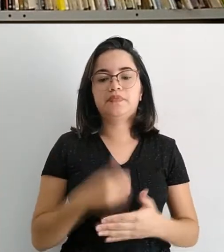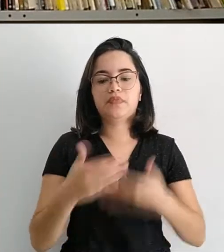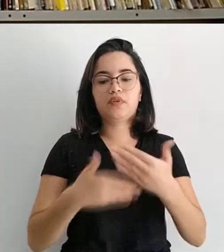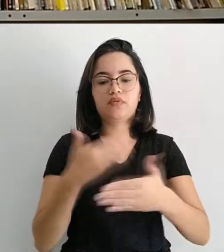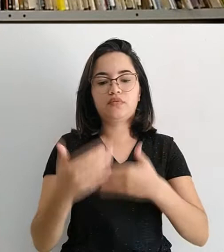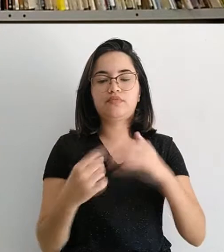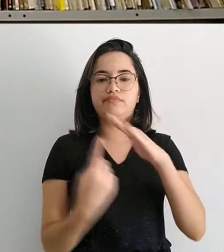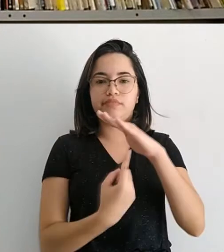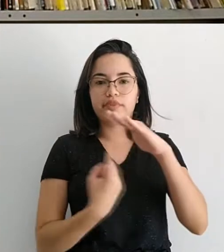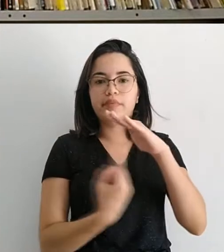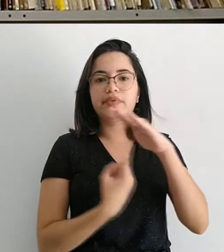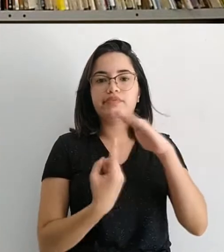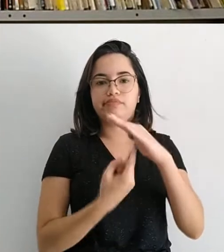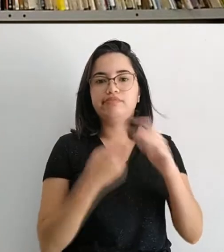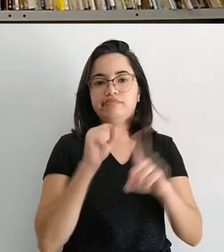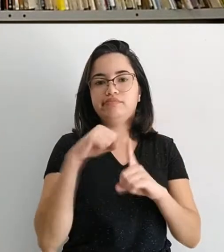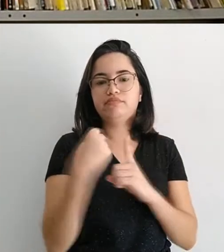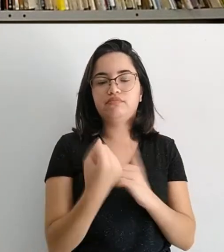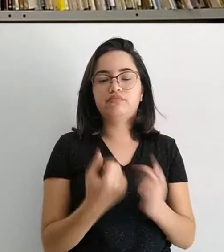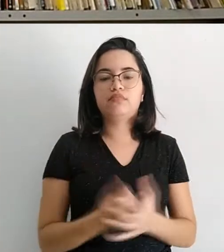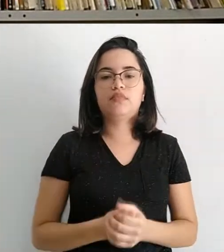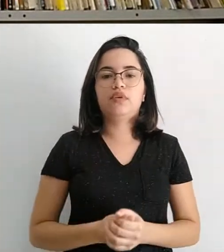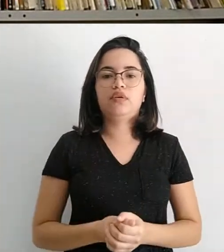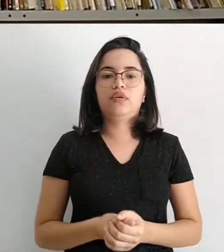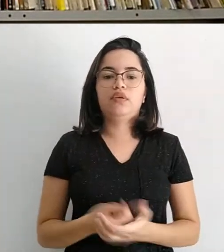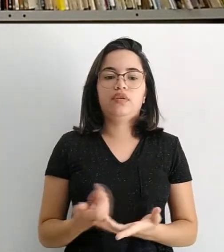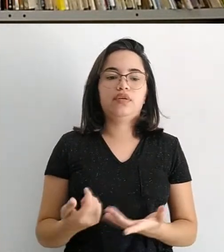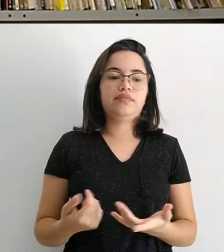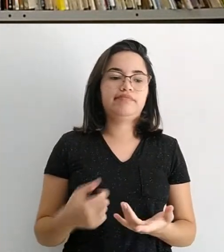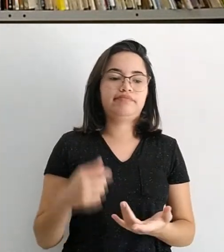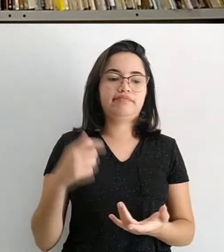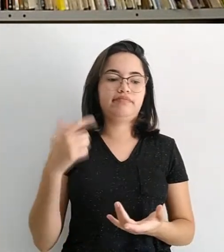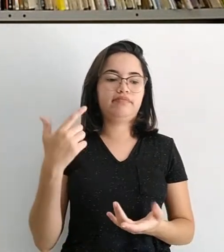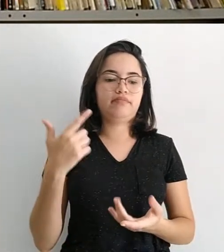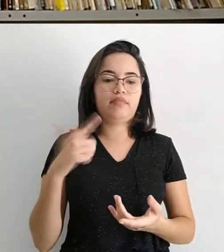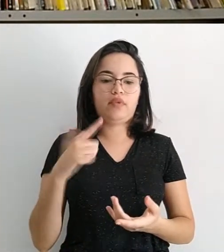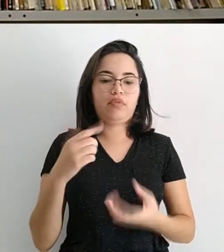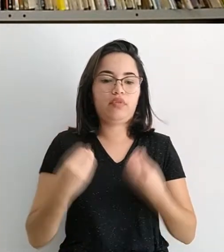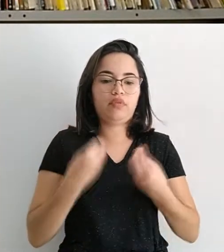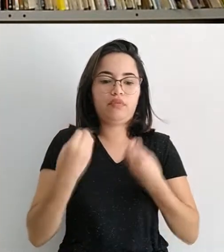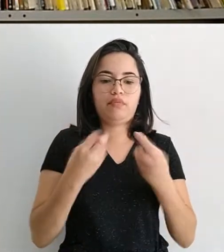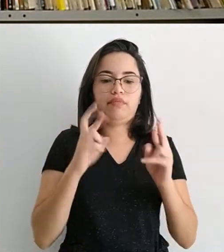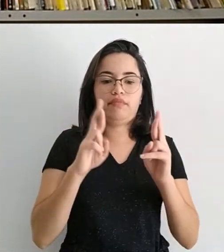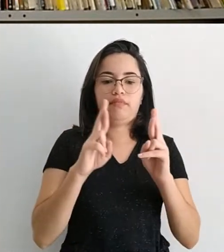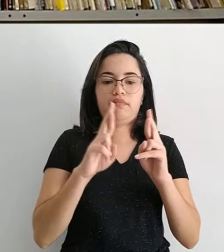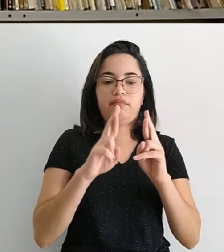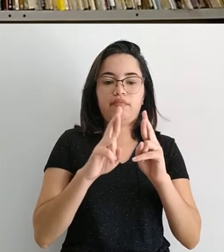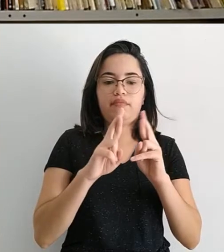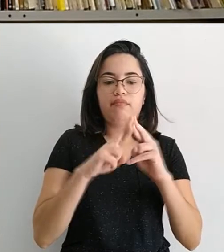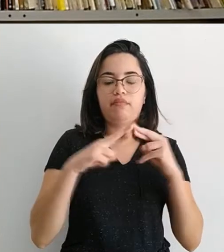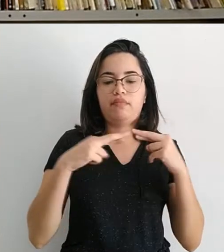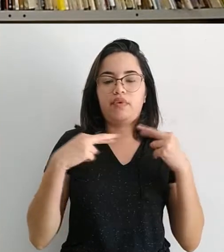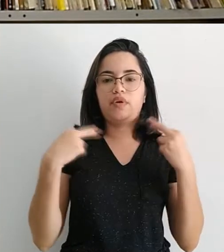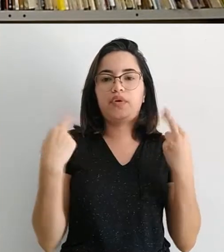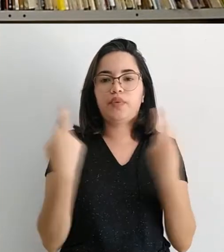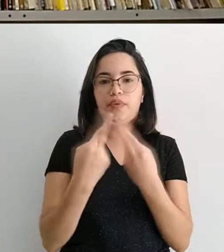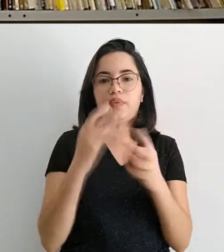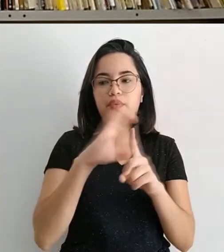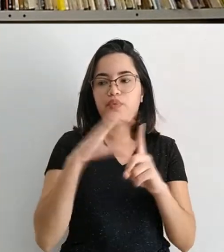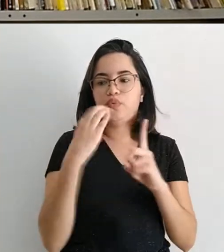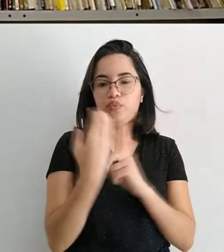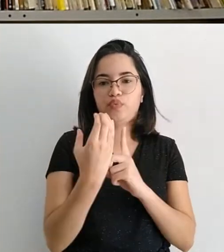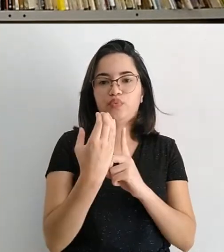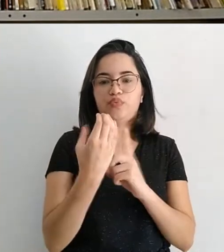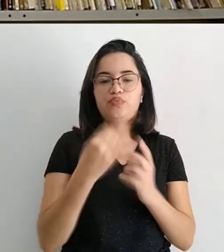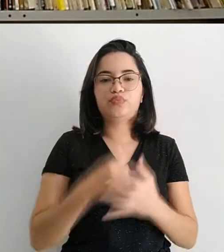em relação ao isolamento social e a impossibilidade da igreja se reunir para o